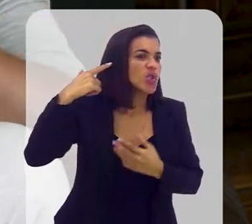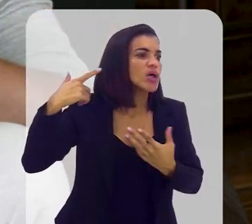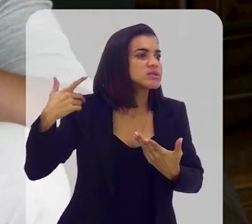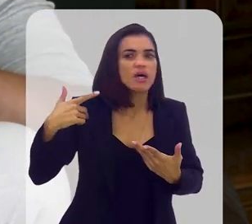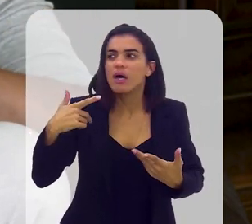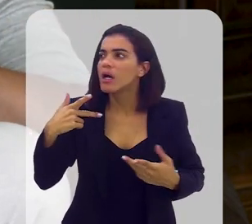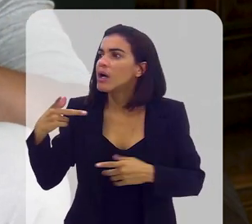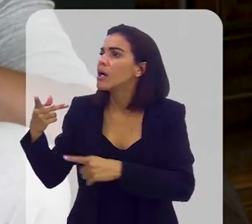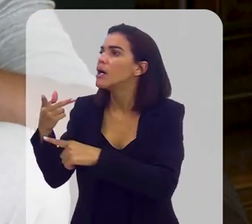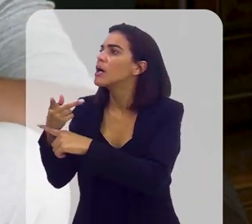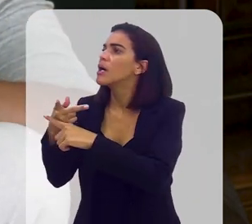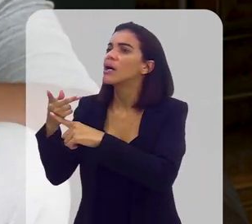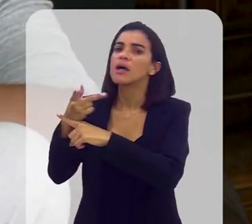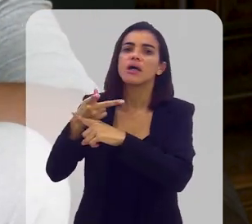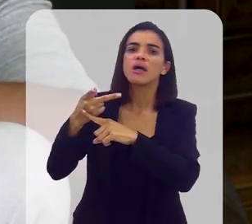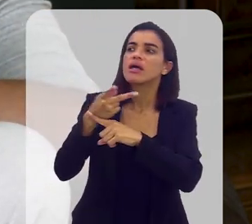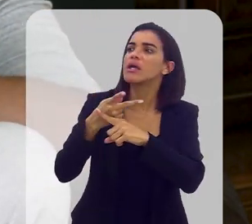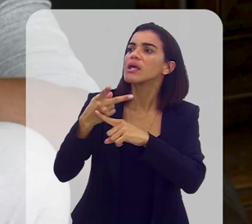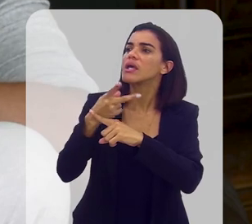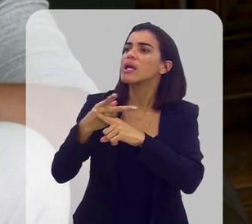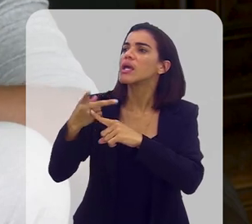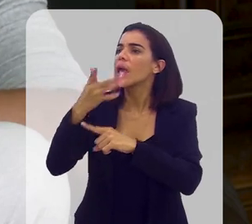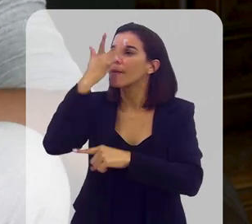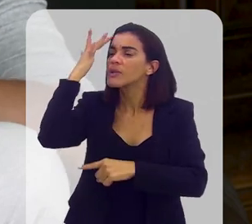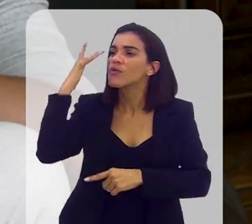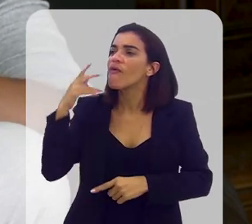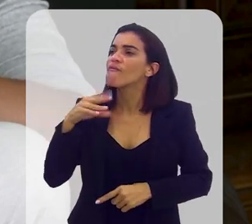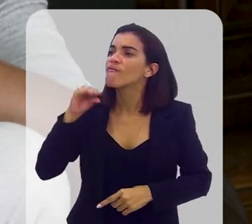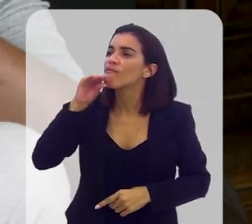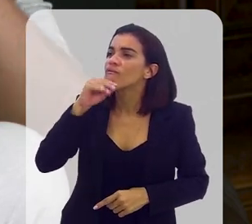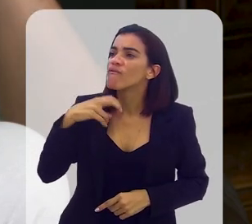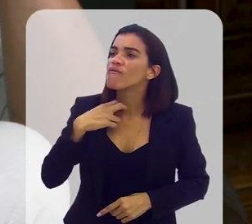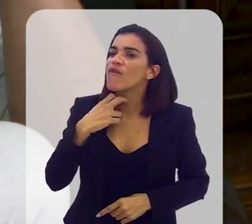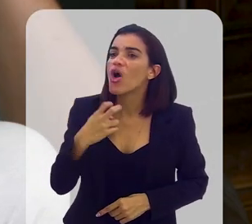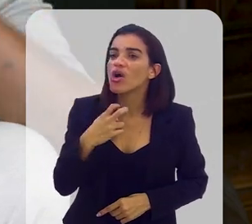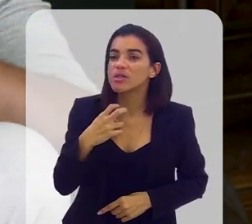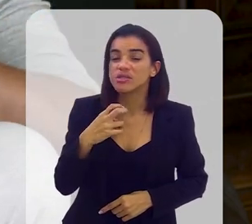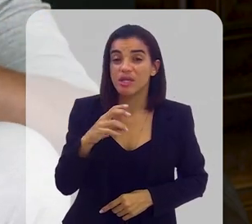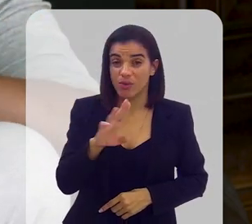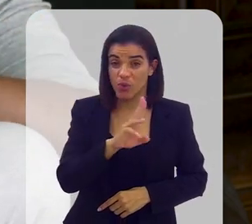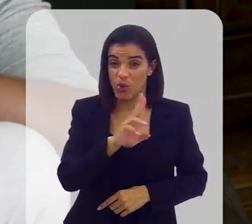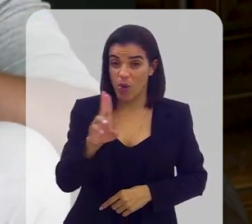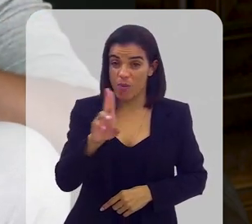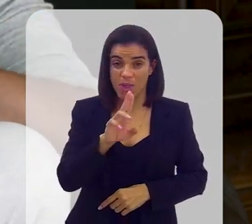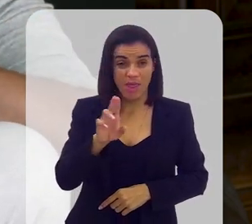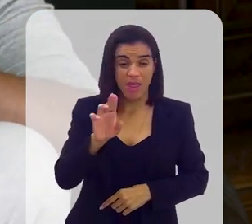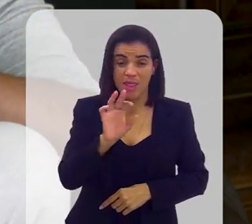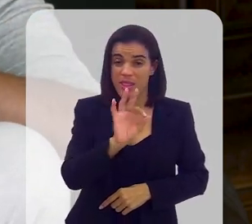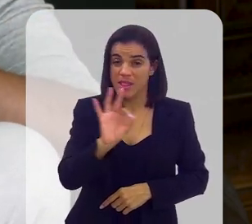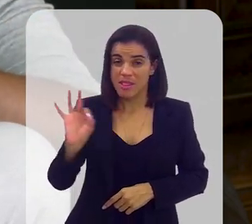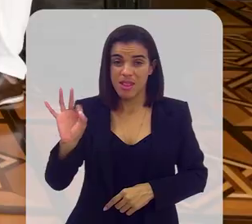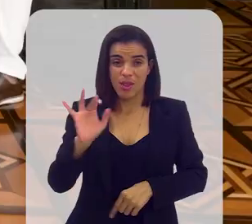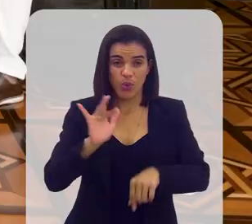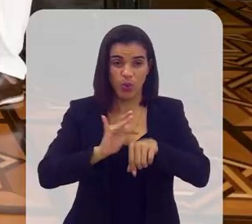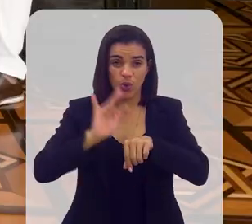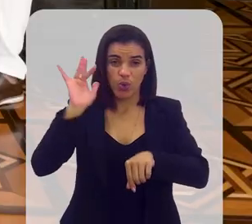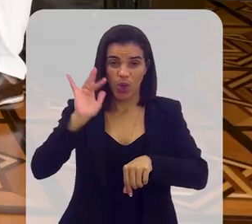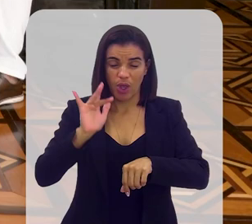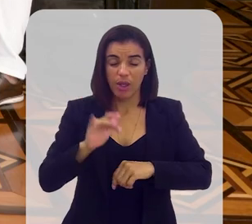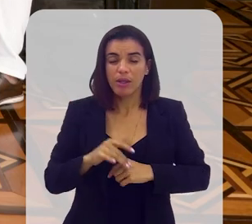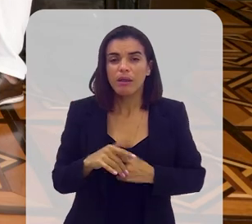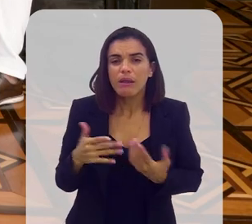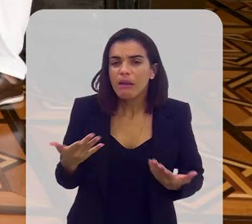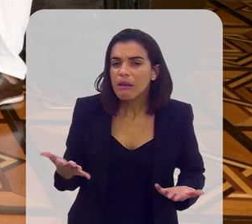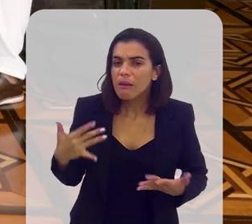falei, gente, preciso saber... Quem é a dona dessa voz? E daí, nem um toque. Nem um toque, né? Isso. Coisa linda.